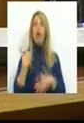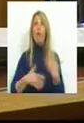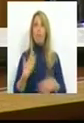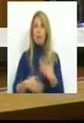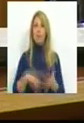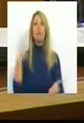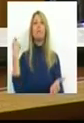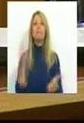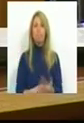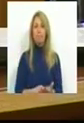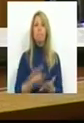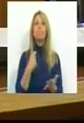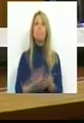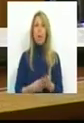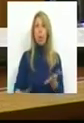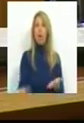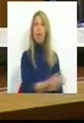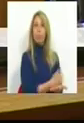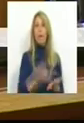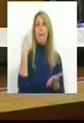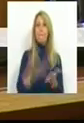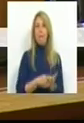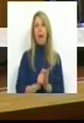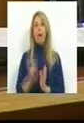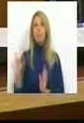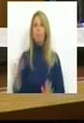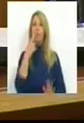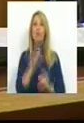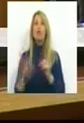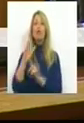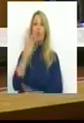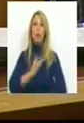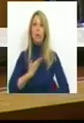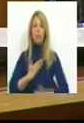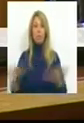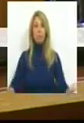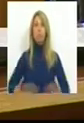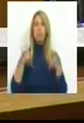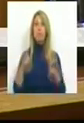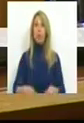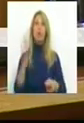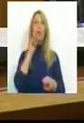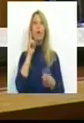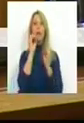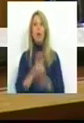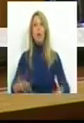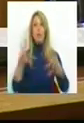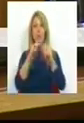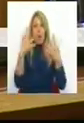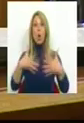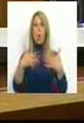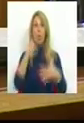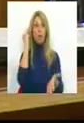pagam os juros da dívida. Afinal, aquela que era a aposta na qualidade, na inovação e nas contas